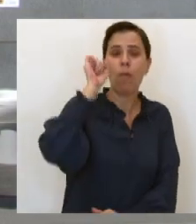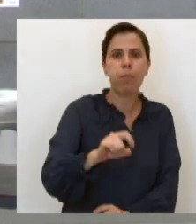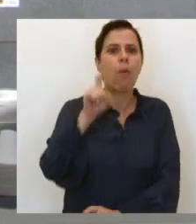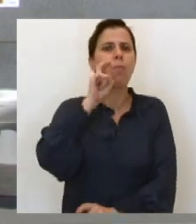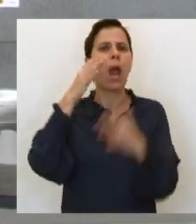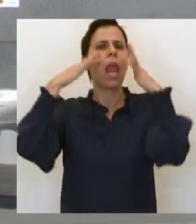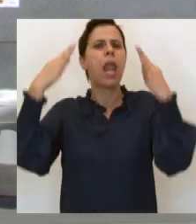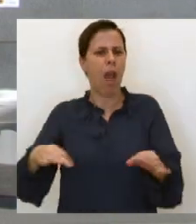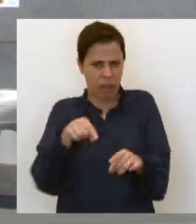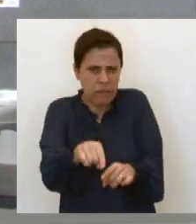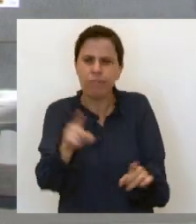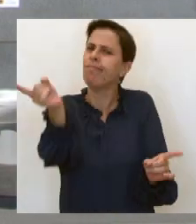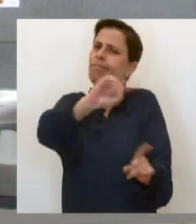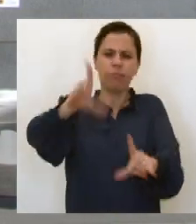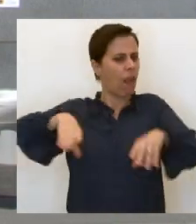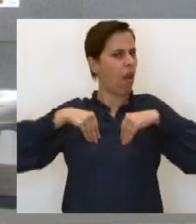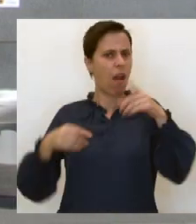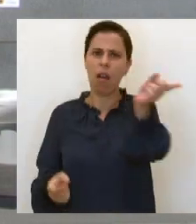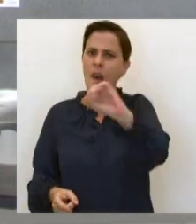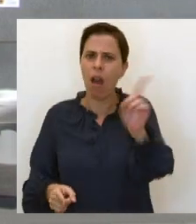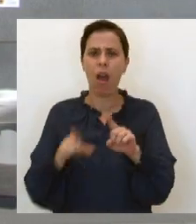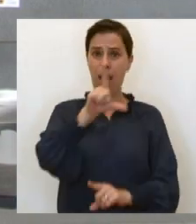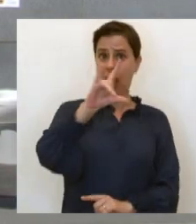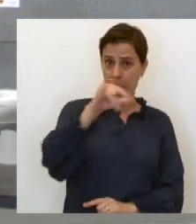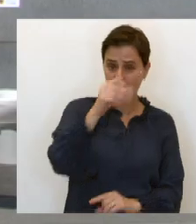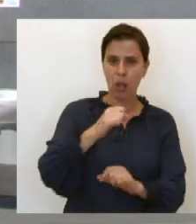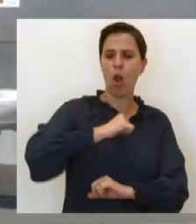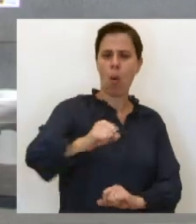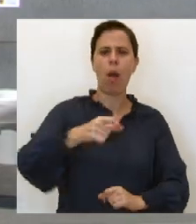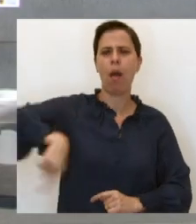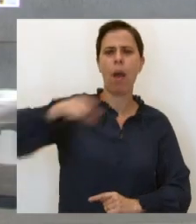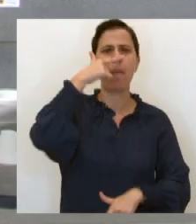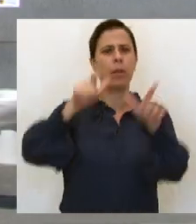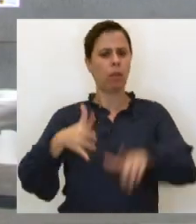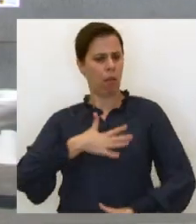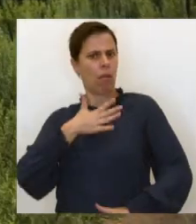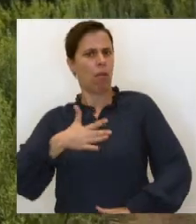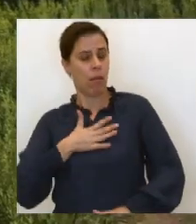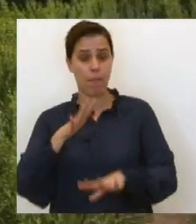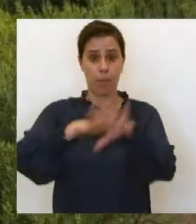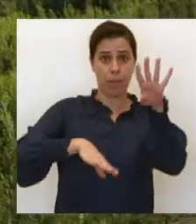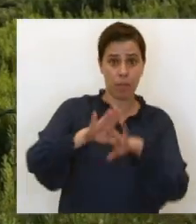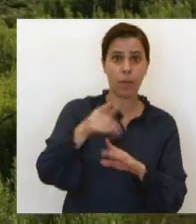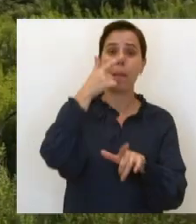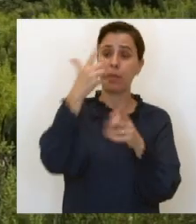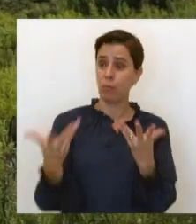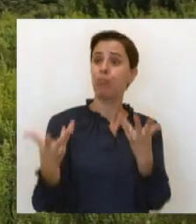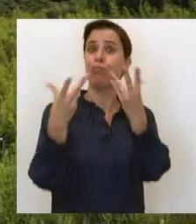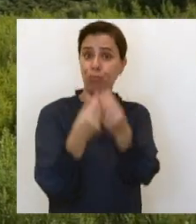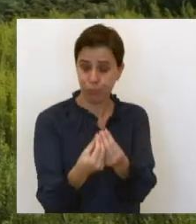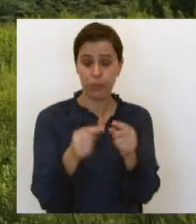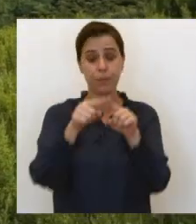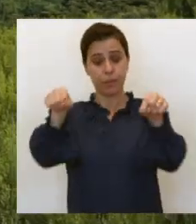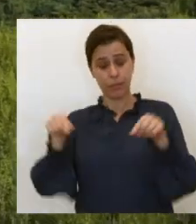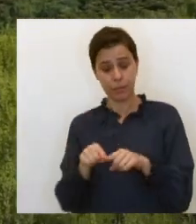de conservação da natureza. Não aceitam que haja exploração de lítio contra a vontade das populações. Agir com as populações.